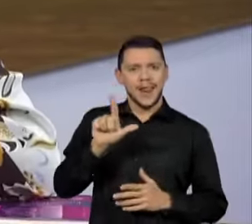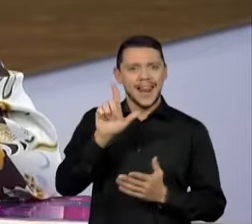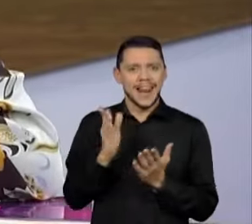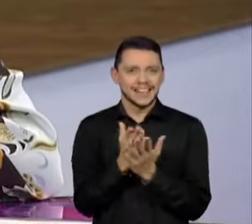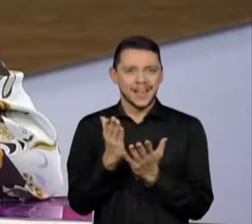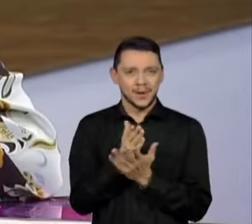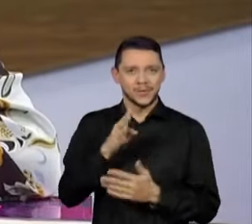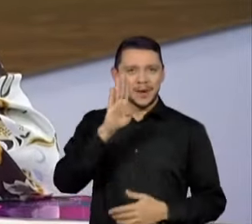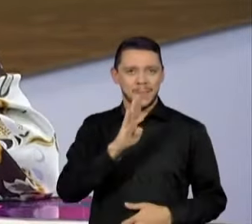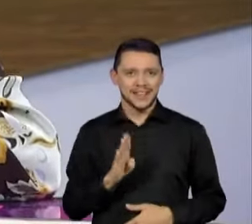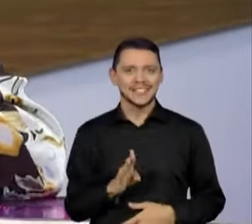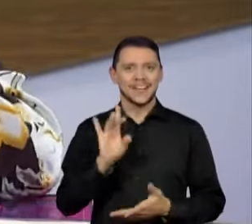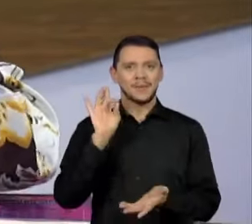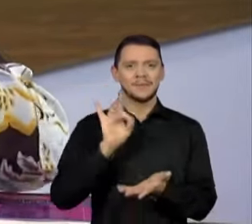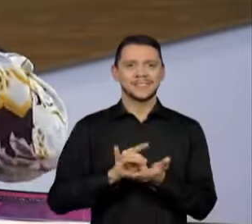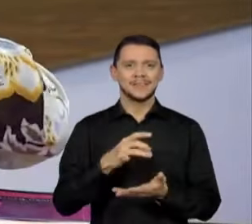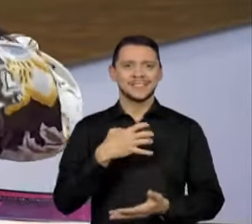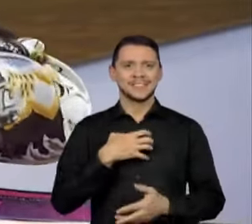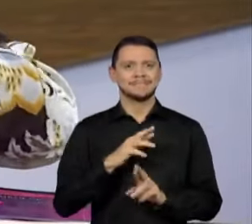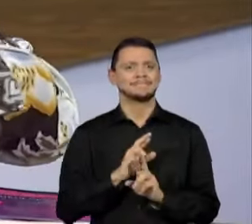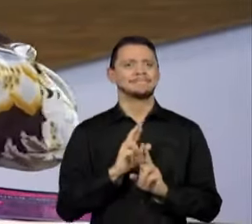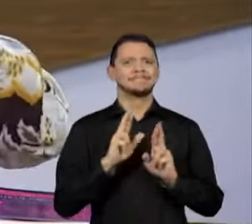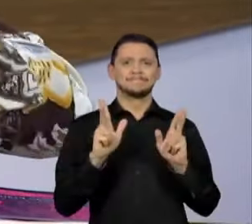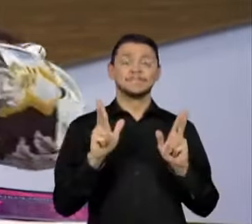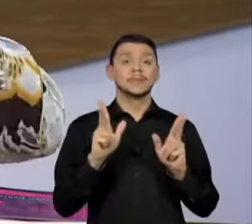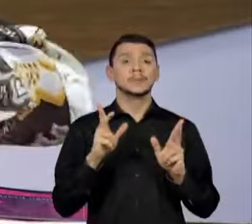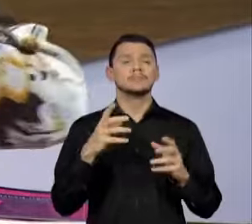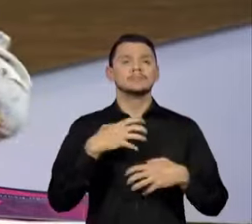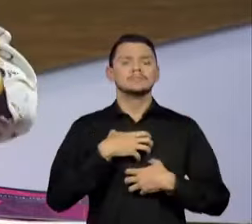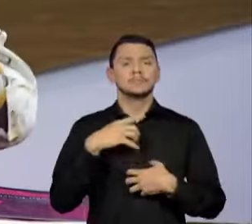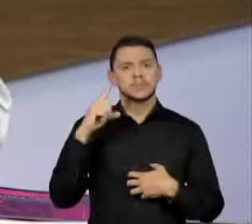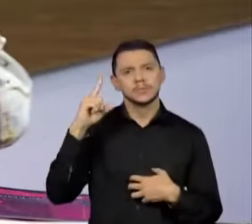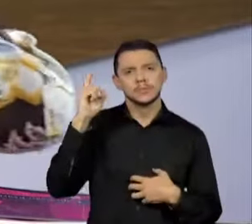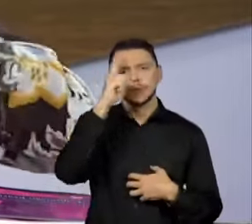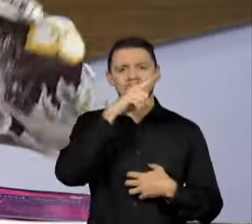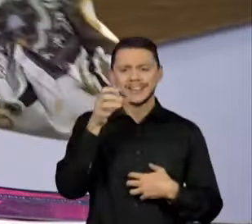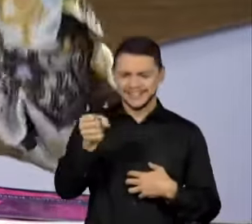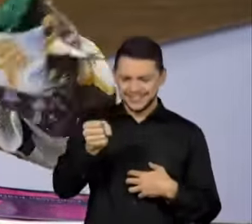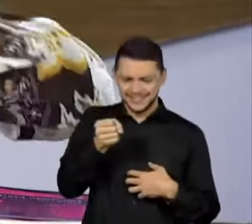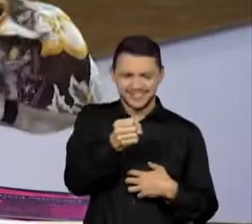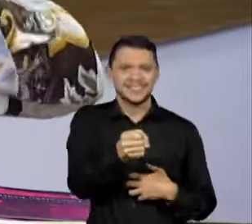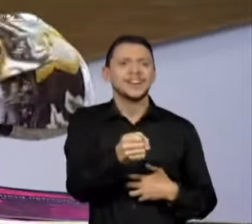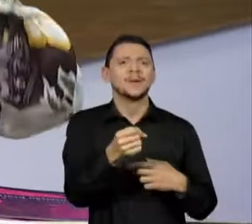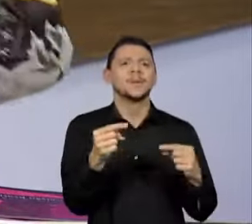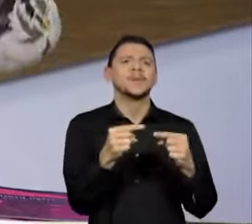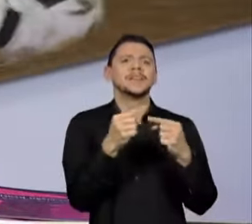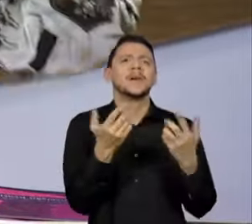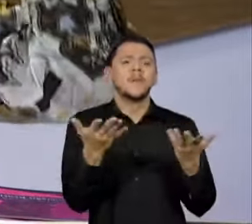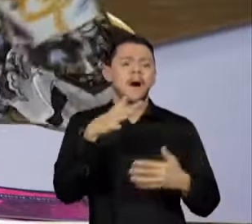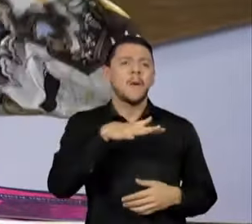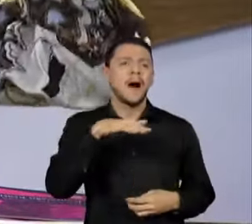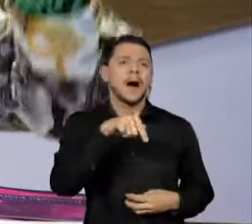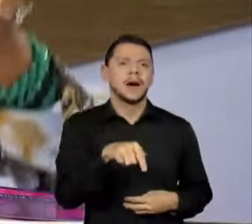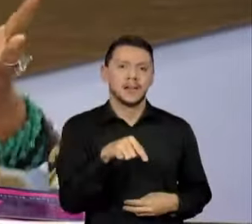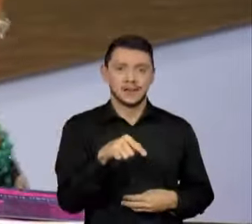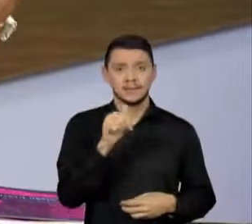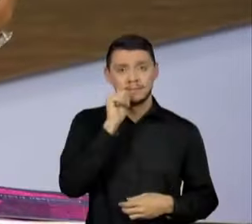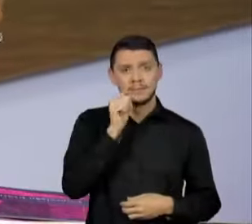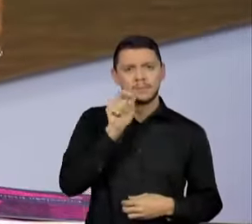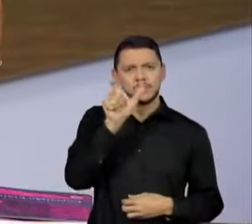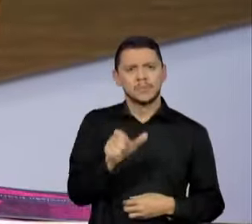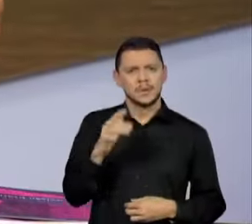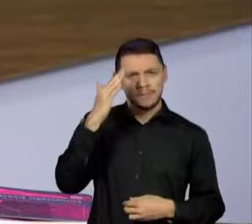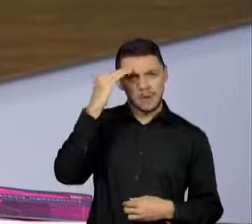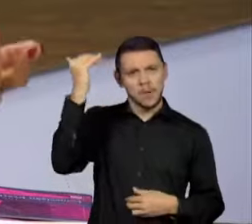brasileira oficial, fica com dificuldade onde vão te colocar. Eu me lembro de uma mulher que falou assim, logo que você ficou mais